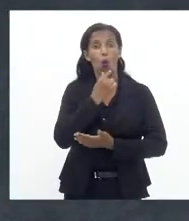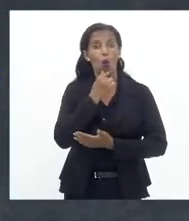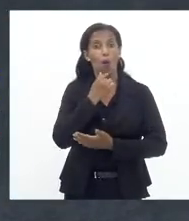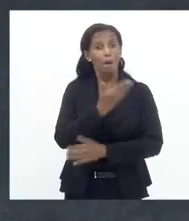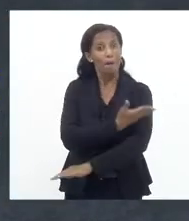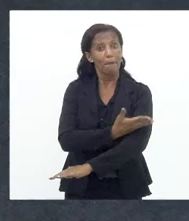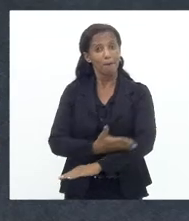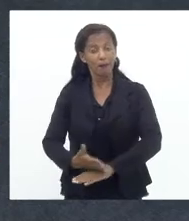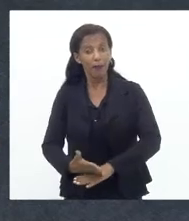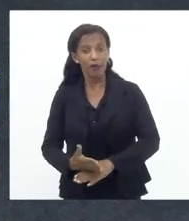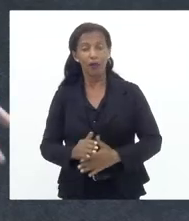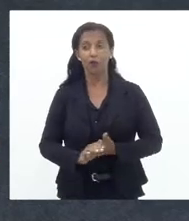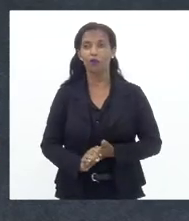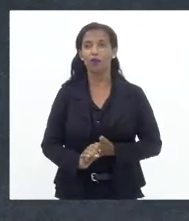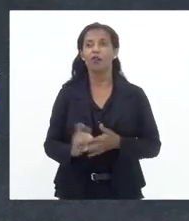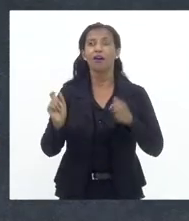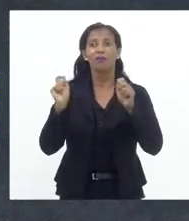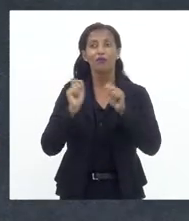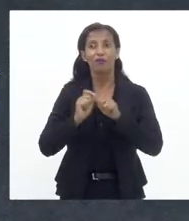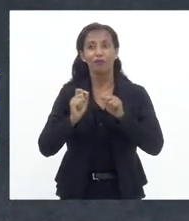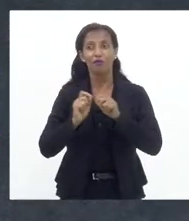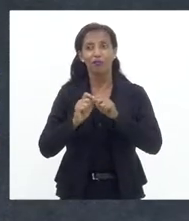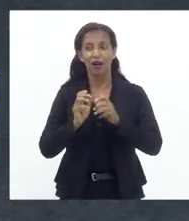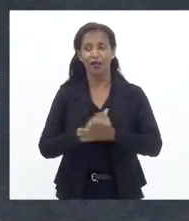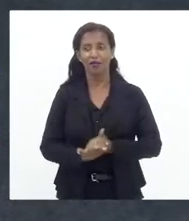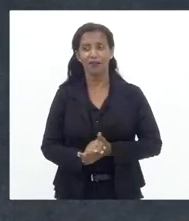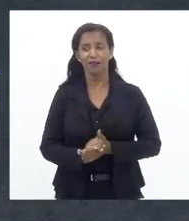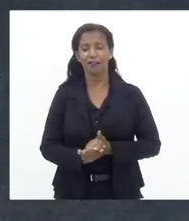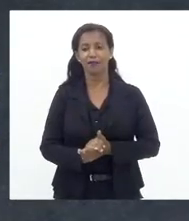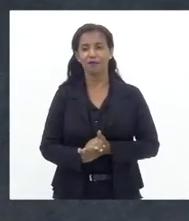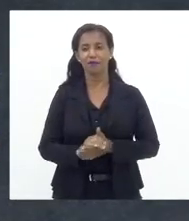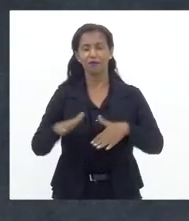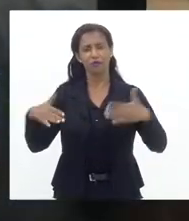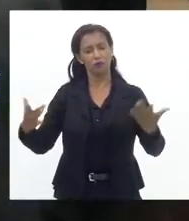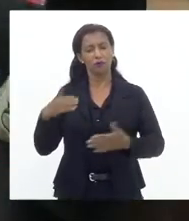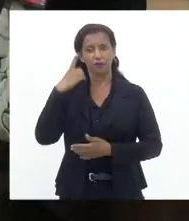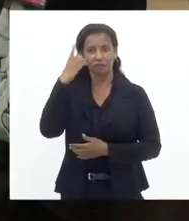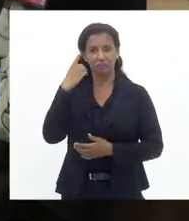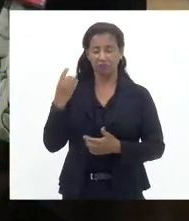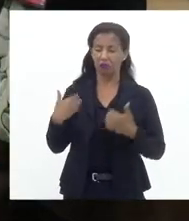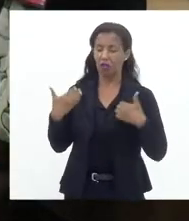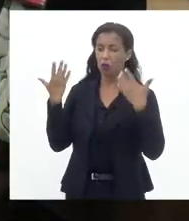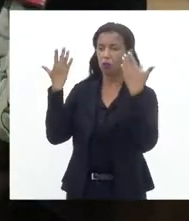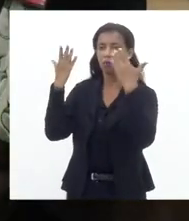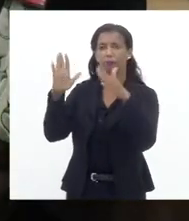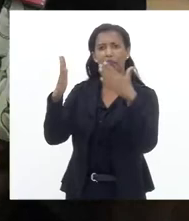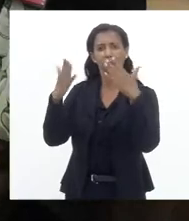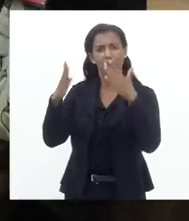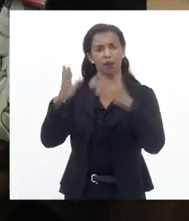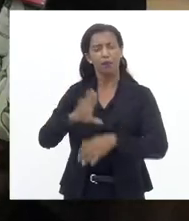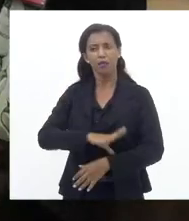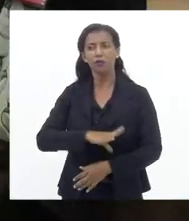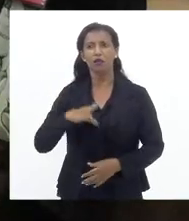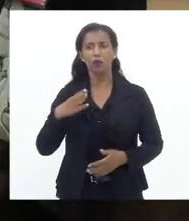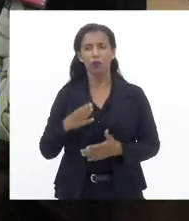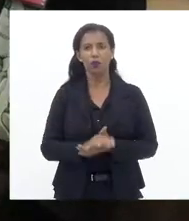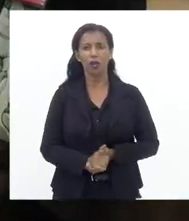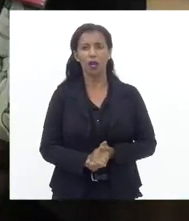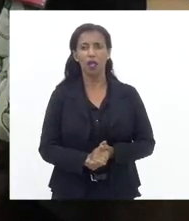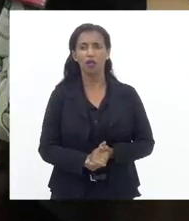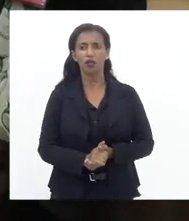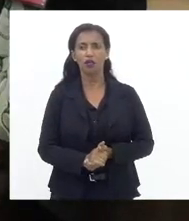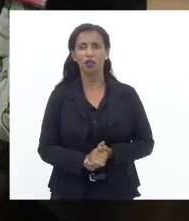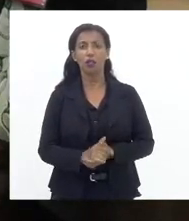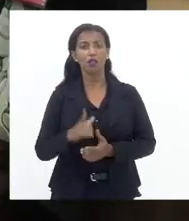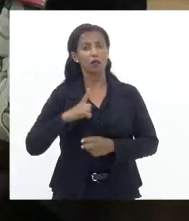Branco Faça esta produção fora senhor Deputado eu parabenizo a vossa excelência' ter tido a coragem de